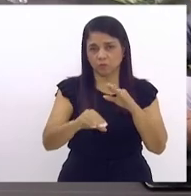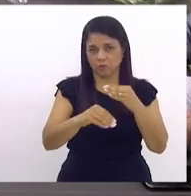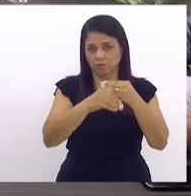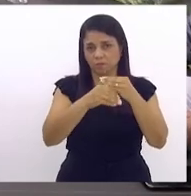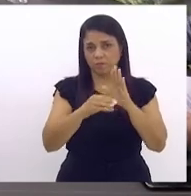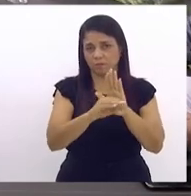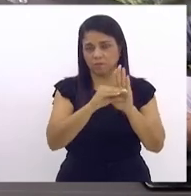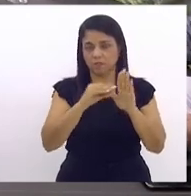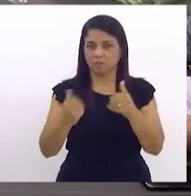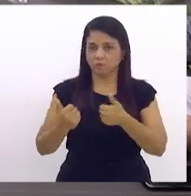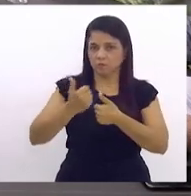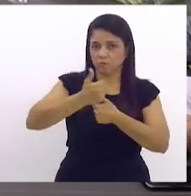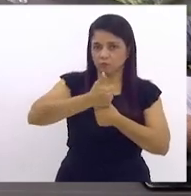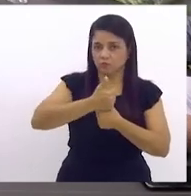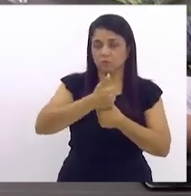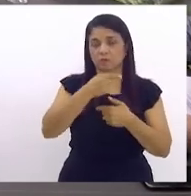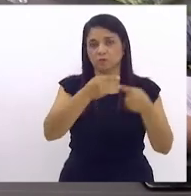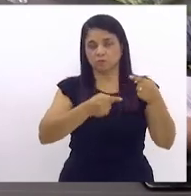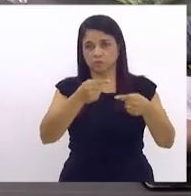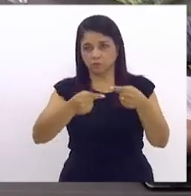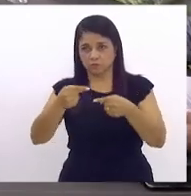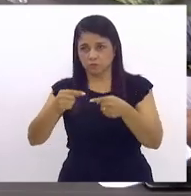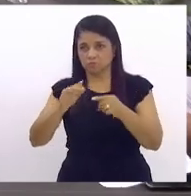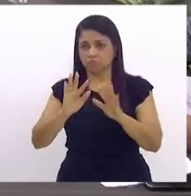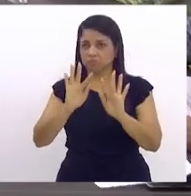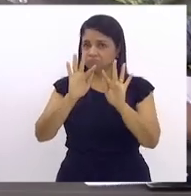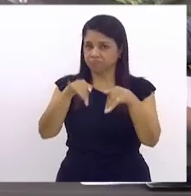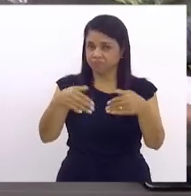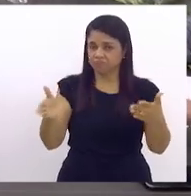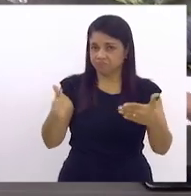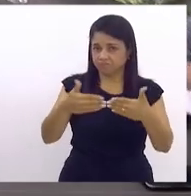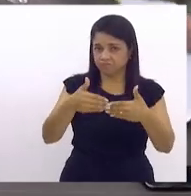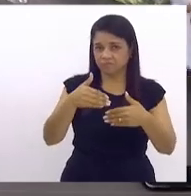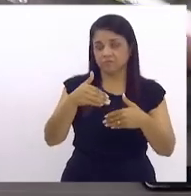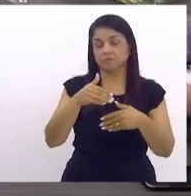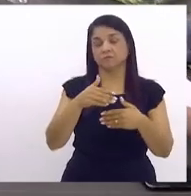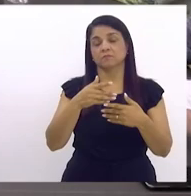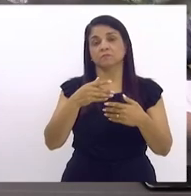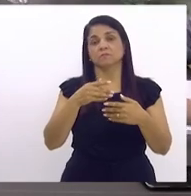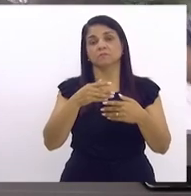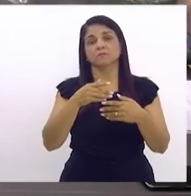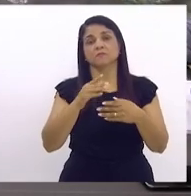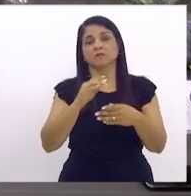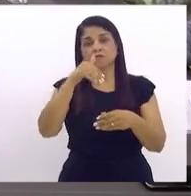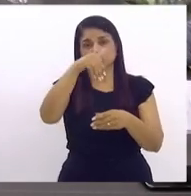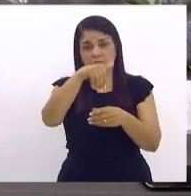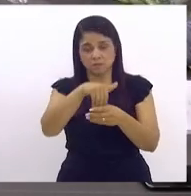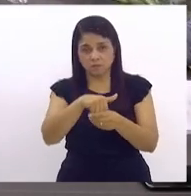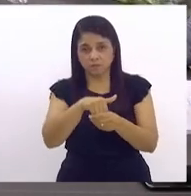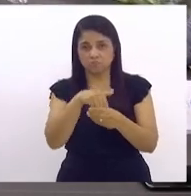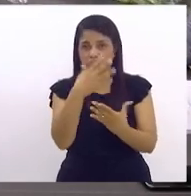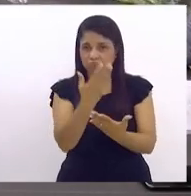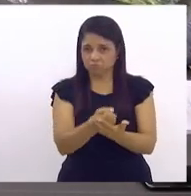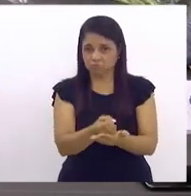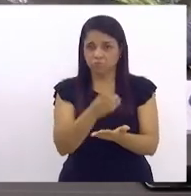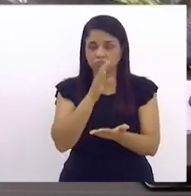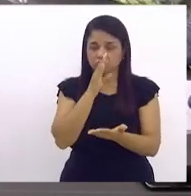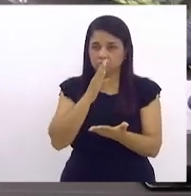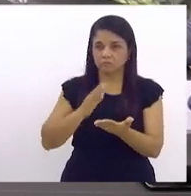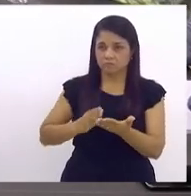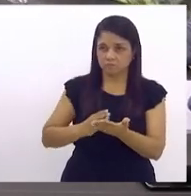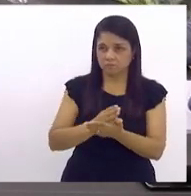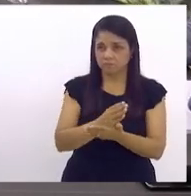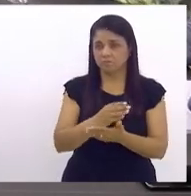por substitutivo, em discussão, não havendo quem queira discutir, encerrada a discussão, em votação, senhores que aprovam, permaneçam como